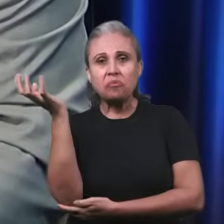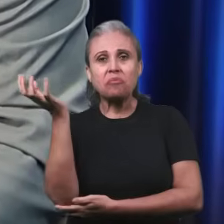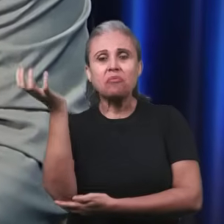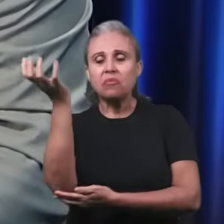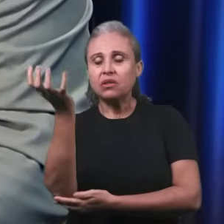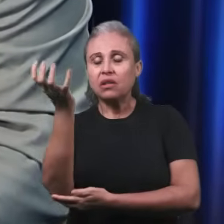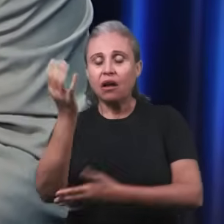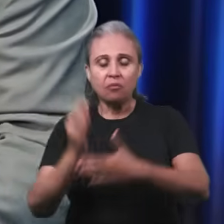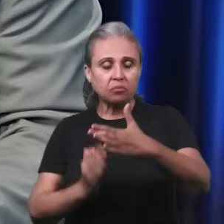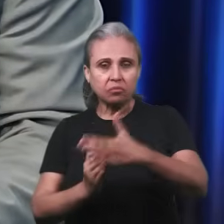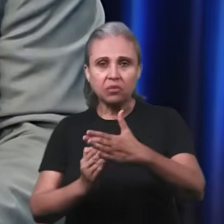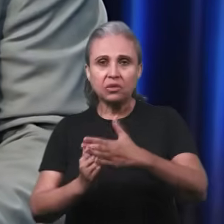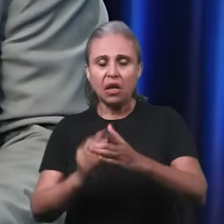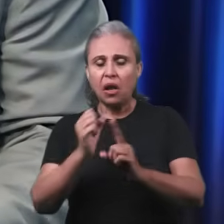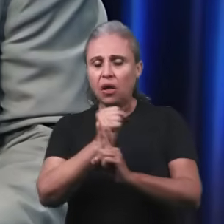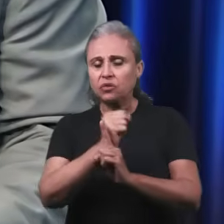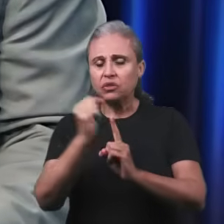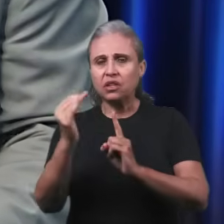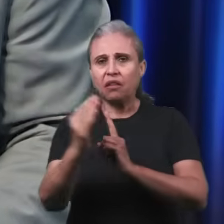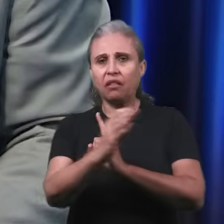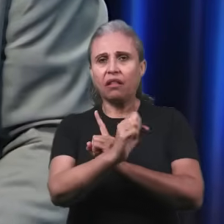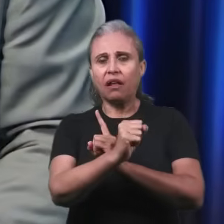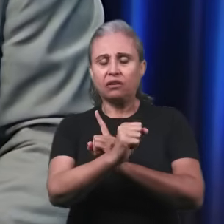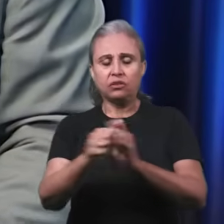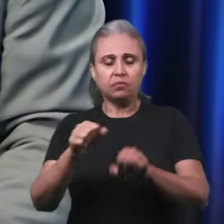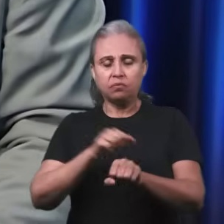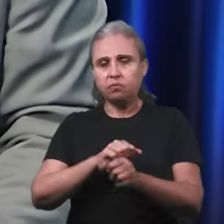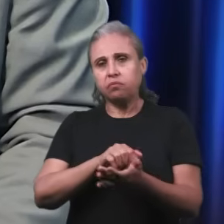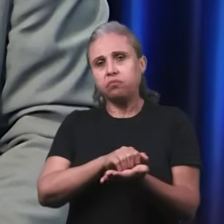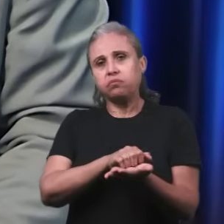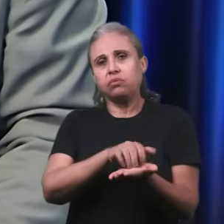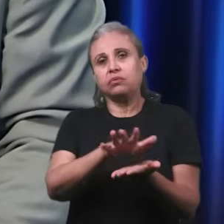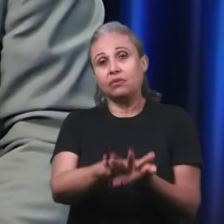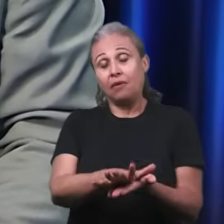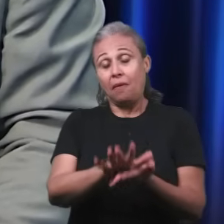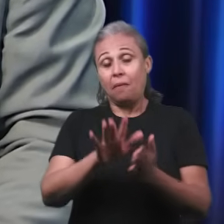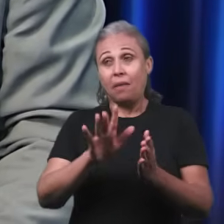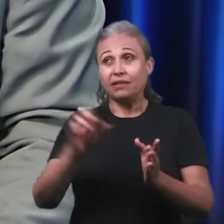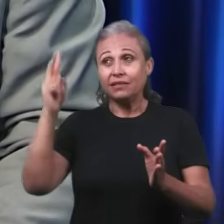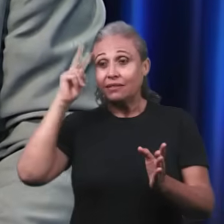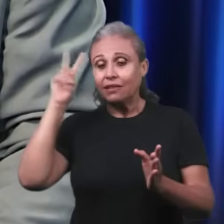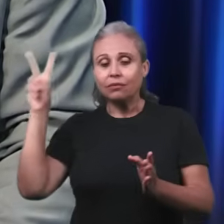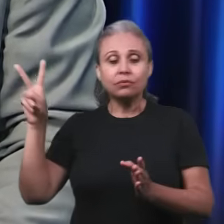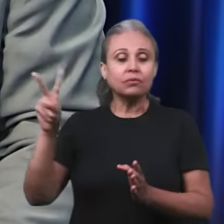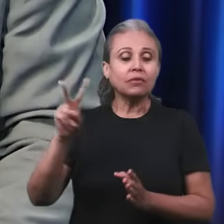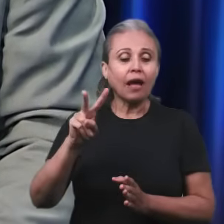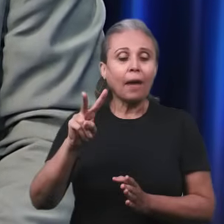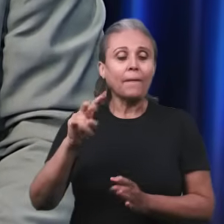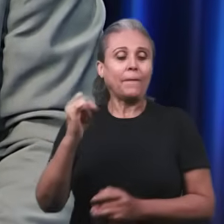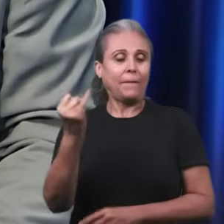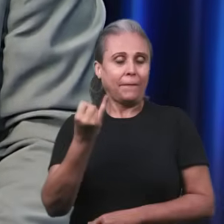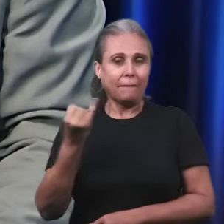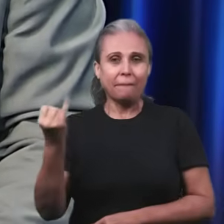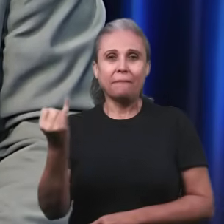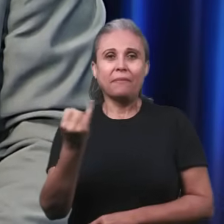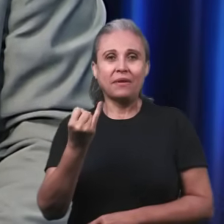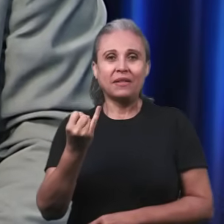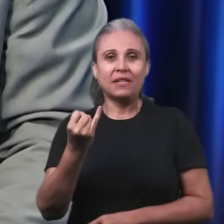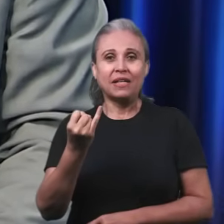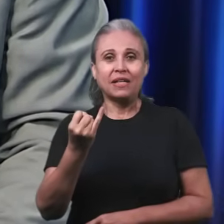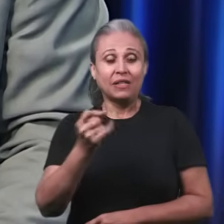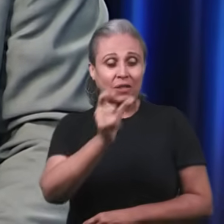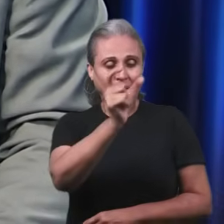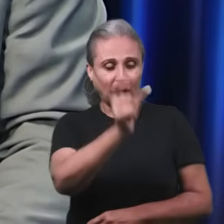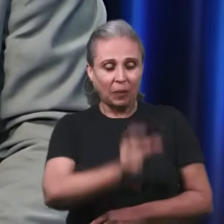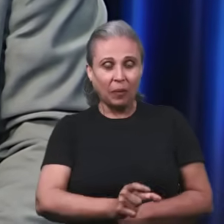da sociedade, mas aos olhos de Deus ele é muito importante. E esse homem, aos olhos